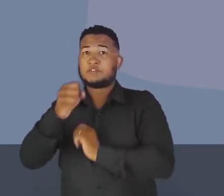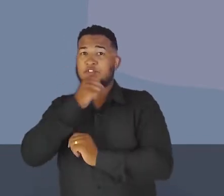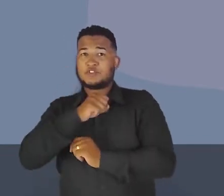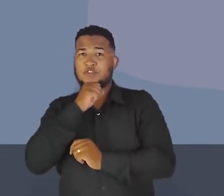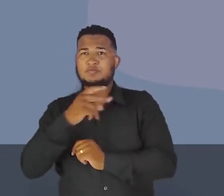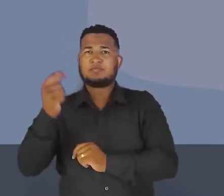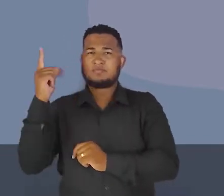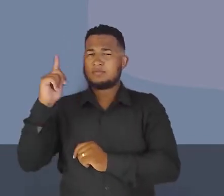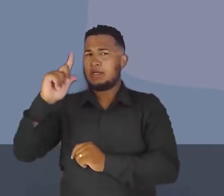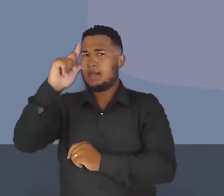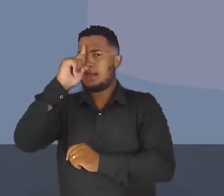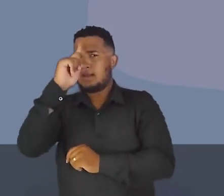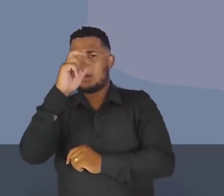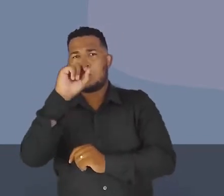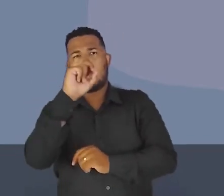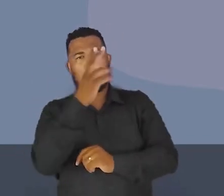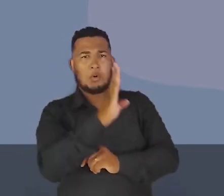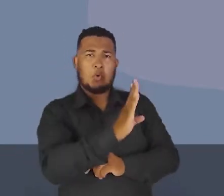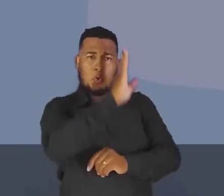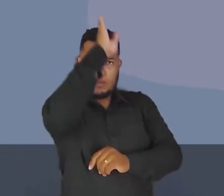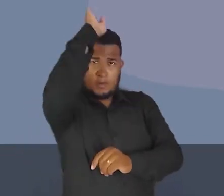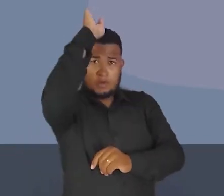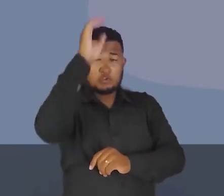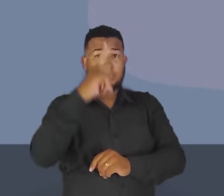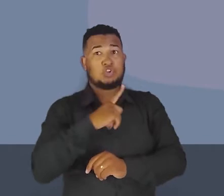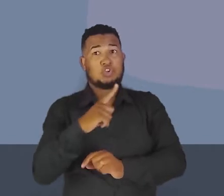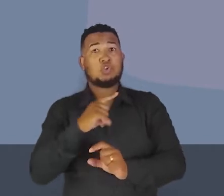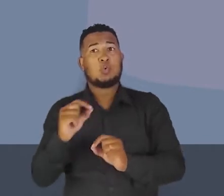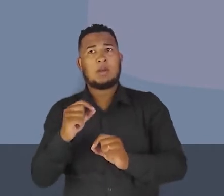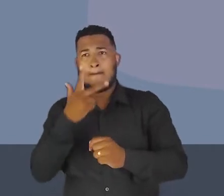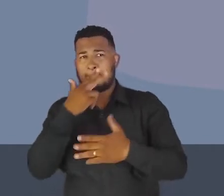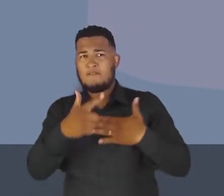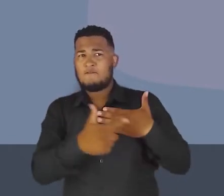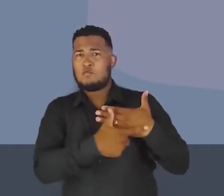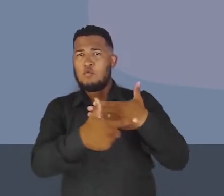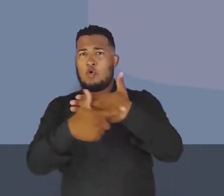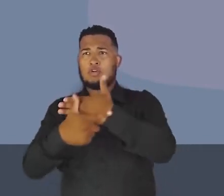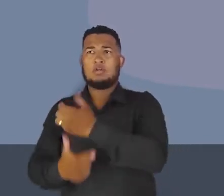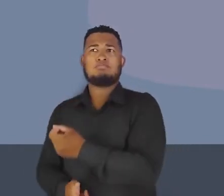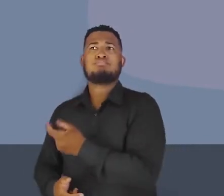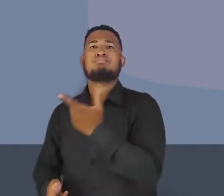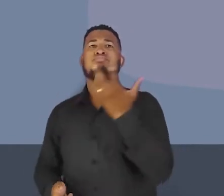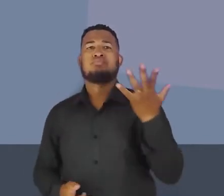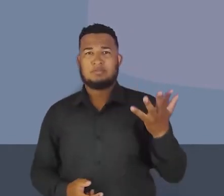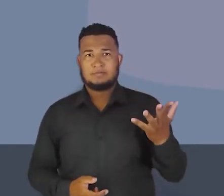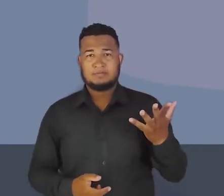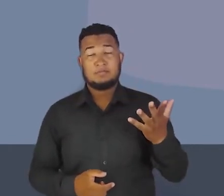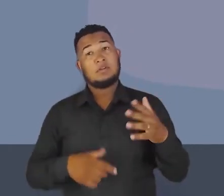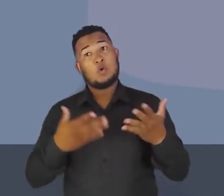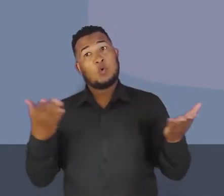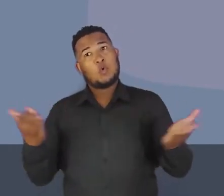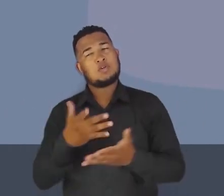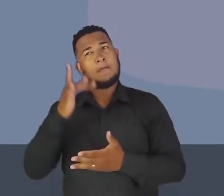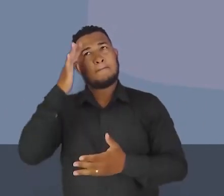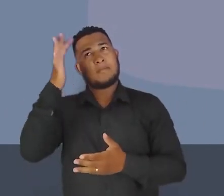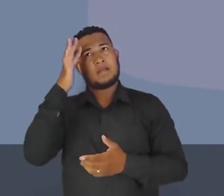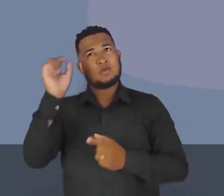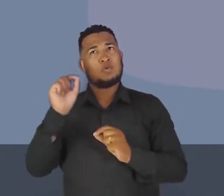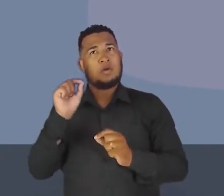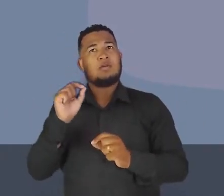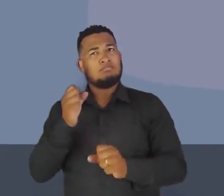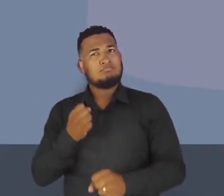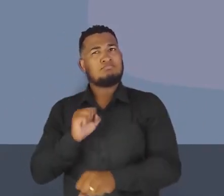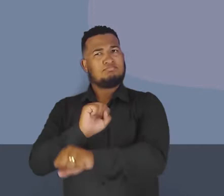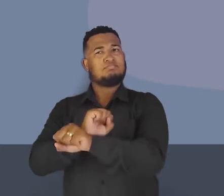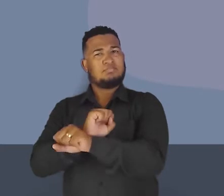grego quanto romano, eles tinham múltiplas funções. Normalmente nós associamos até hoje a escravidão